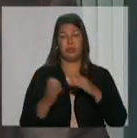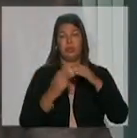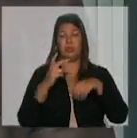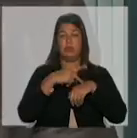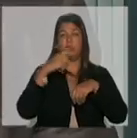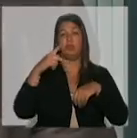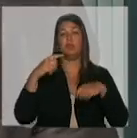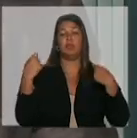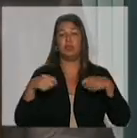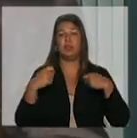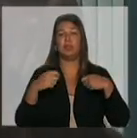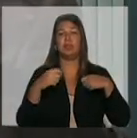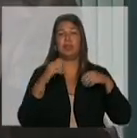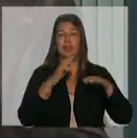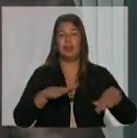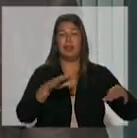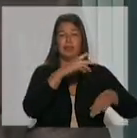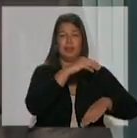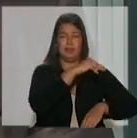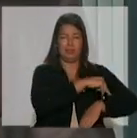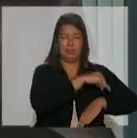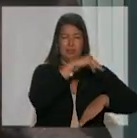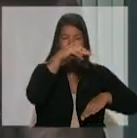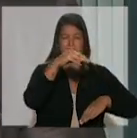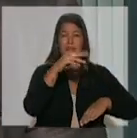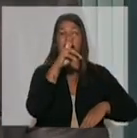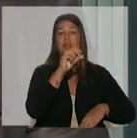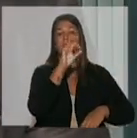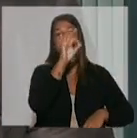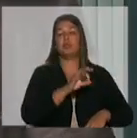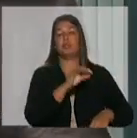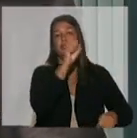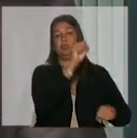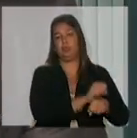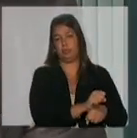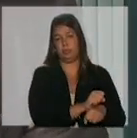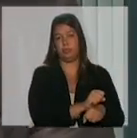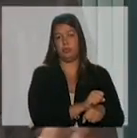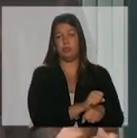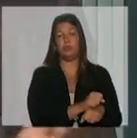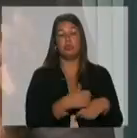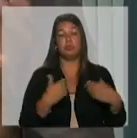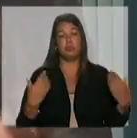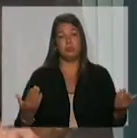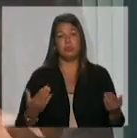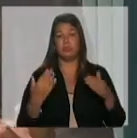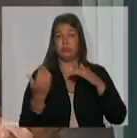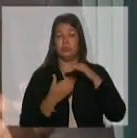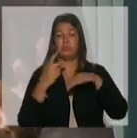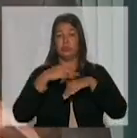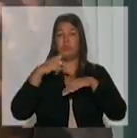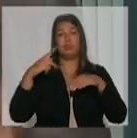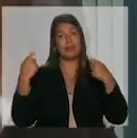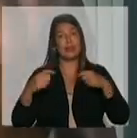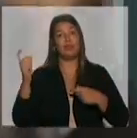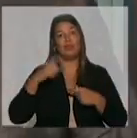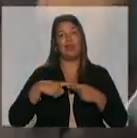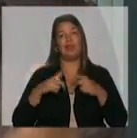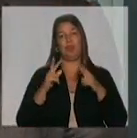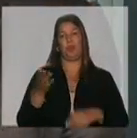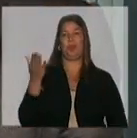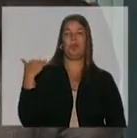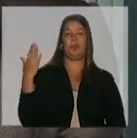com as plataformas que estão paradas em Macaé. 50% das plataformas foram paralisadas. Então a Petrobras precisa